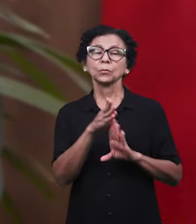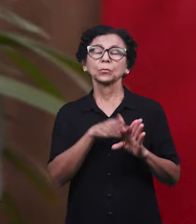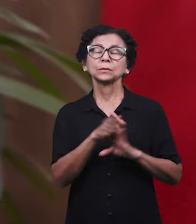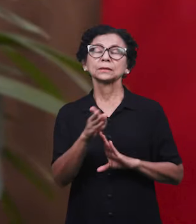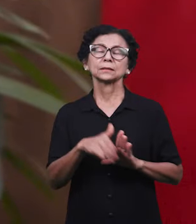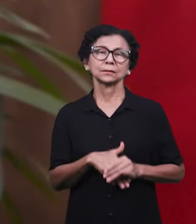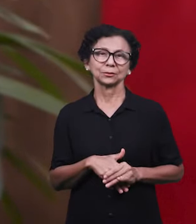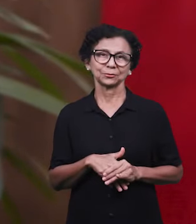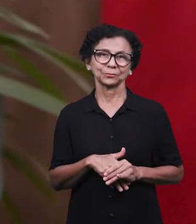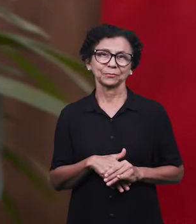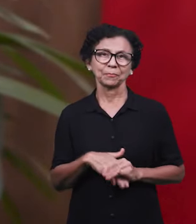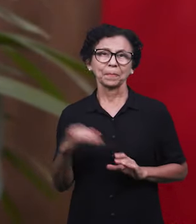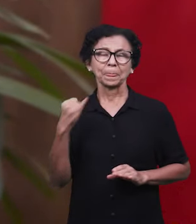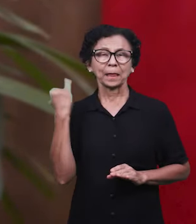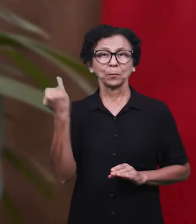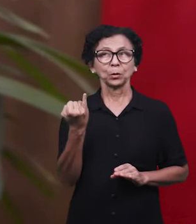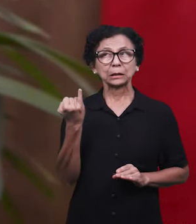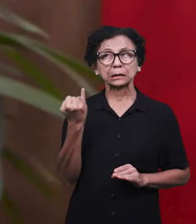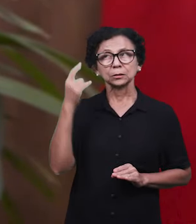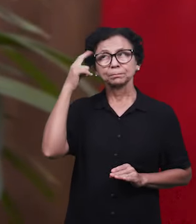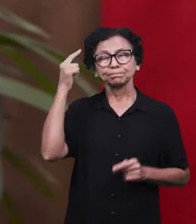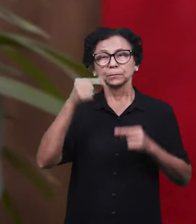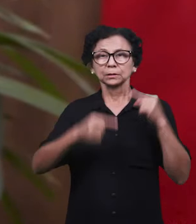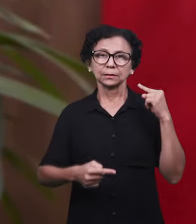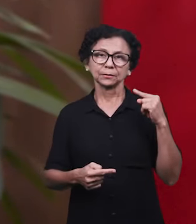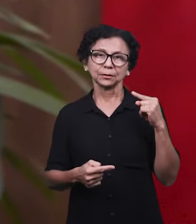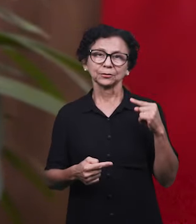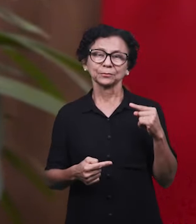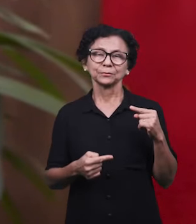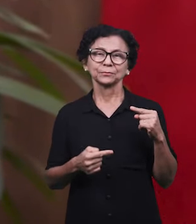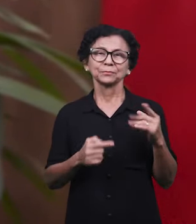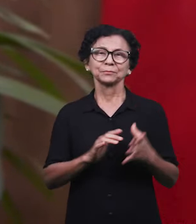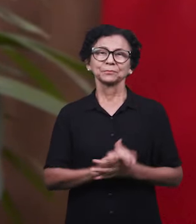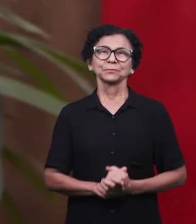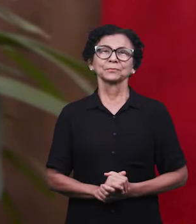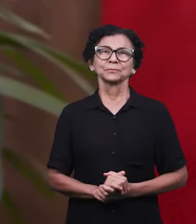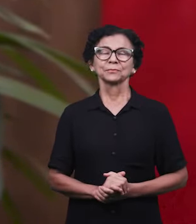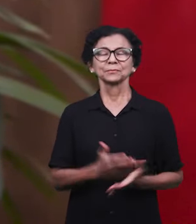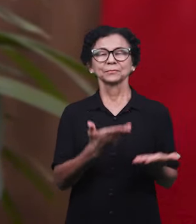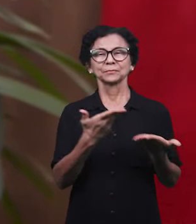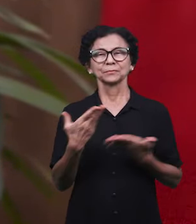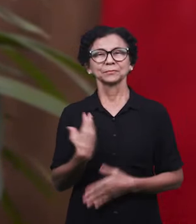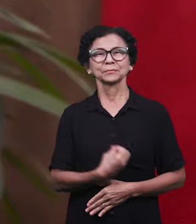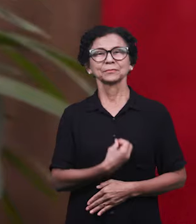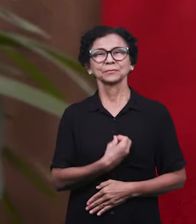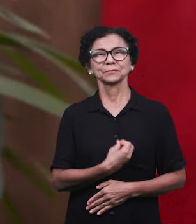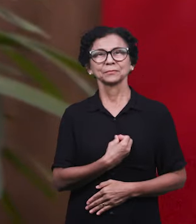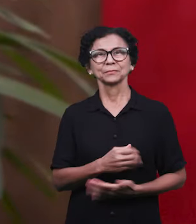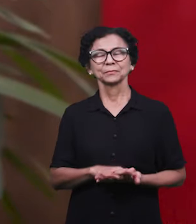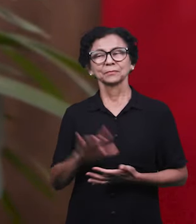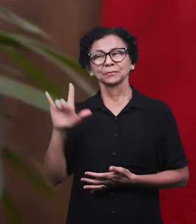pensarmos juntos os desafios deste tempo. Convidamos você a participar conosco por meio do nosso